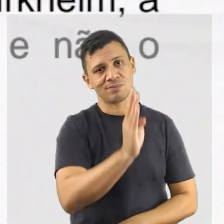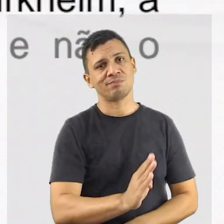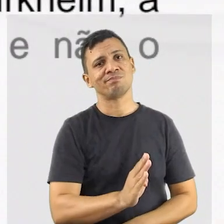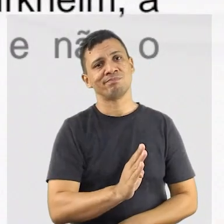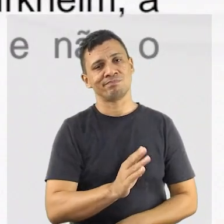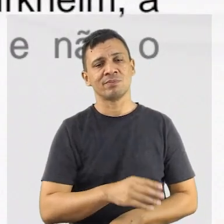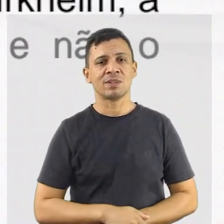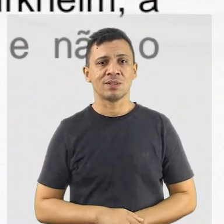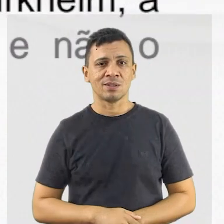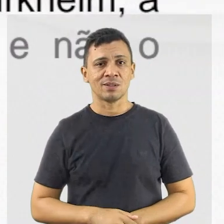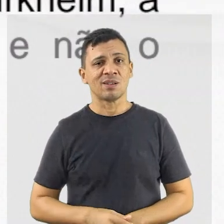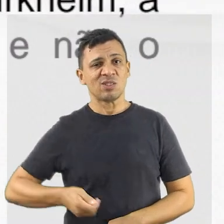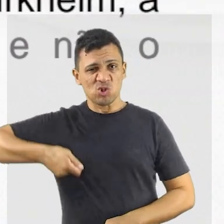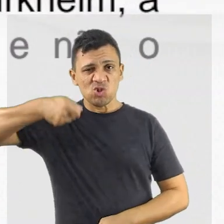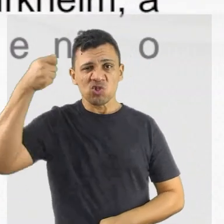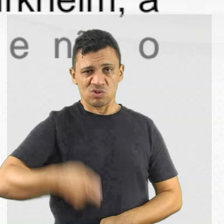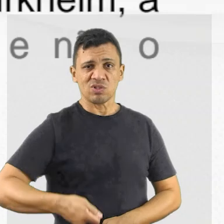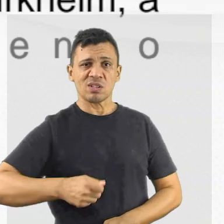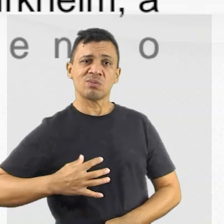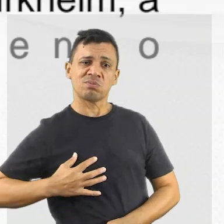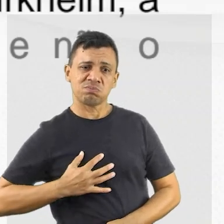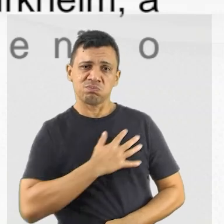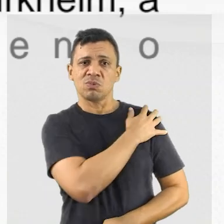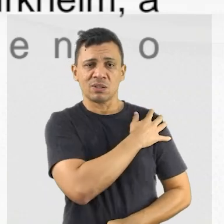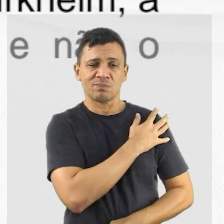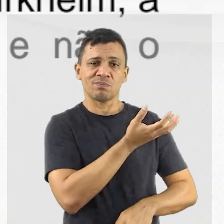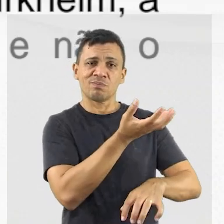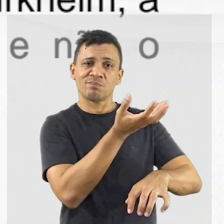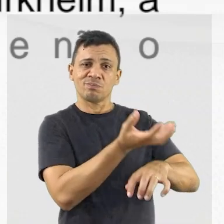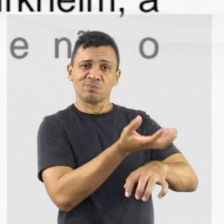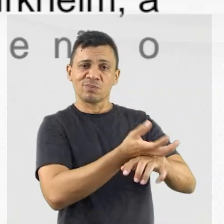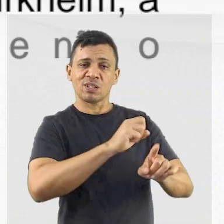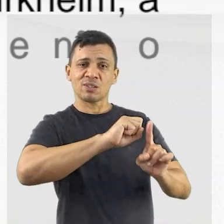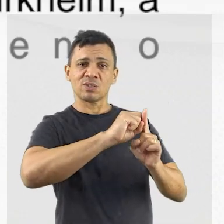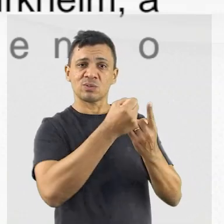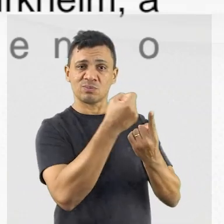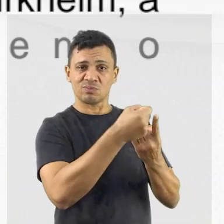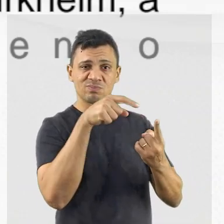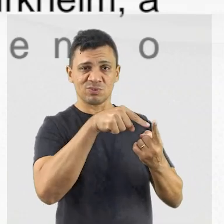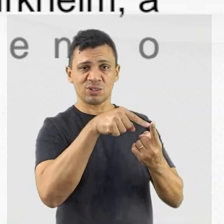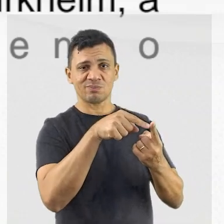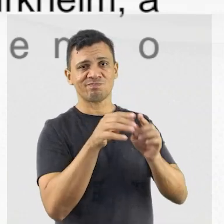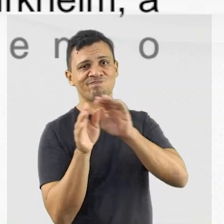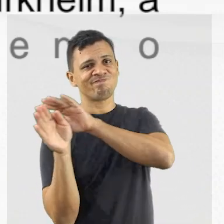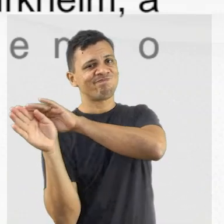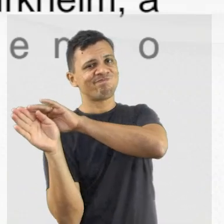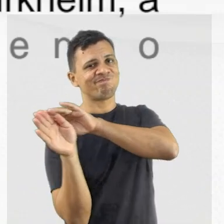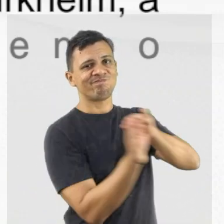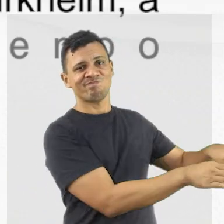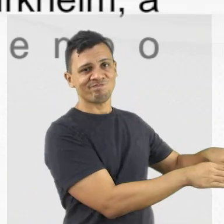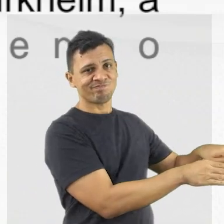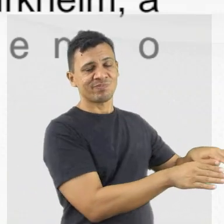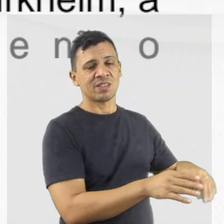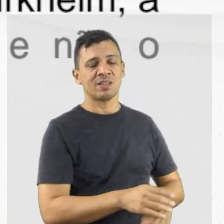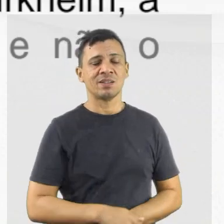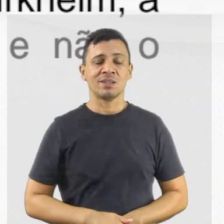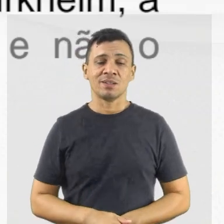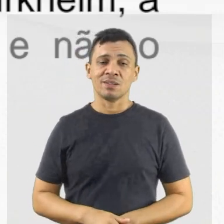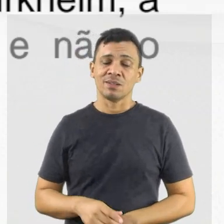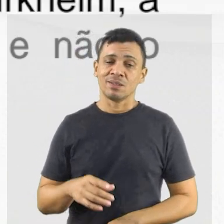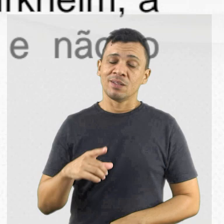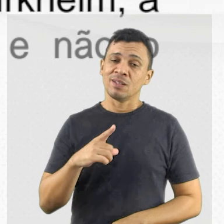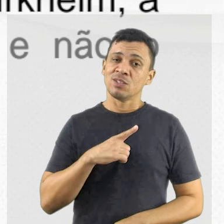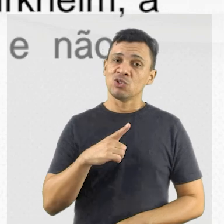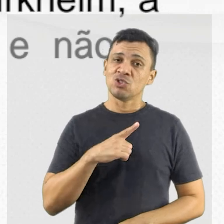Exemplos de fatos sociais incluem as leis, as regras morais, os costumes religiosos, as convenções de linguagem.